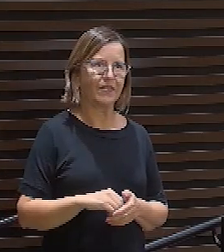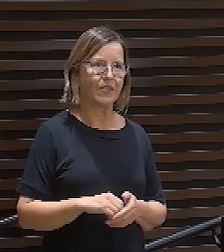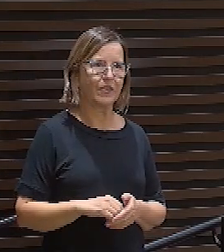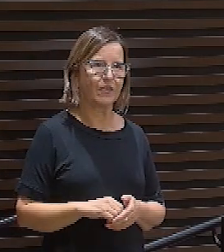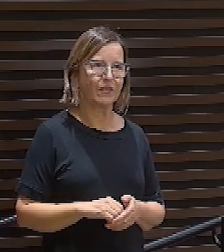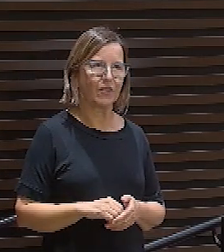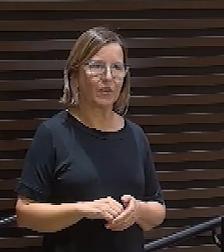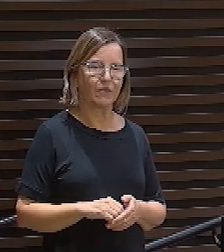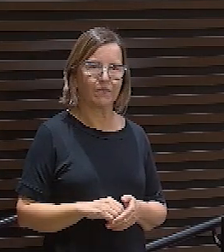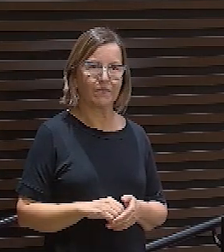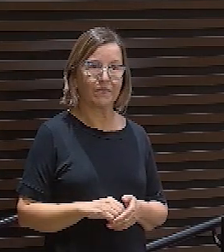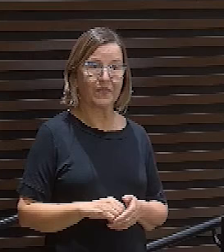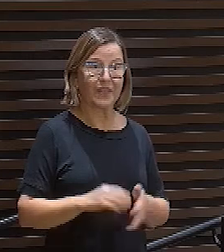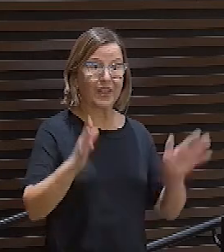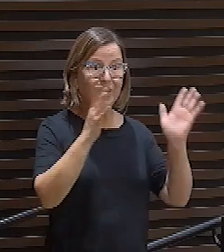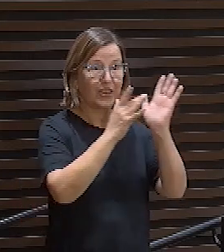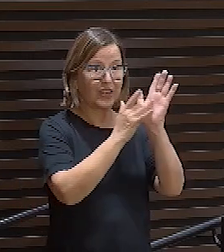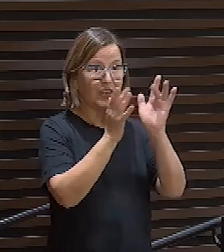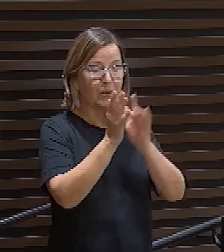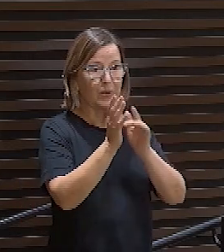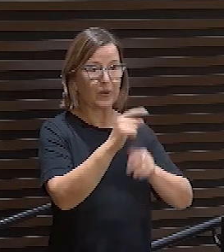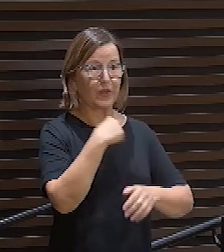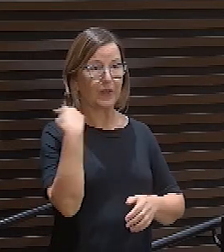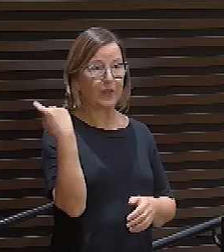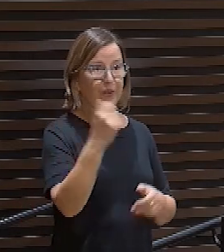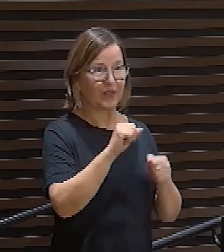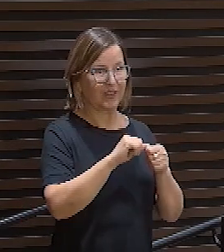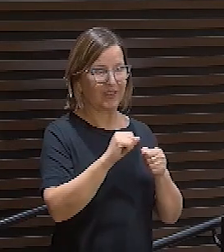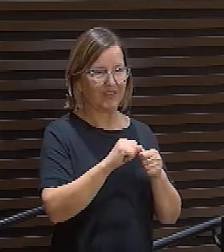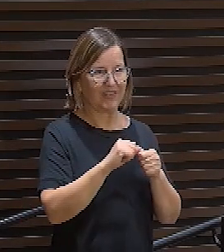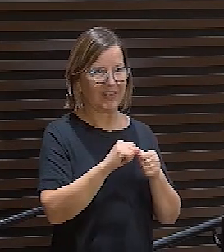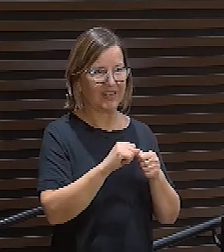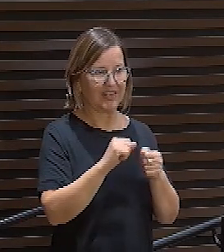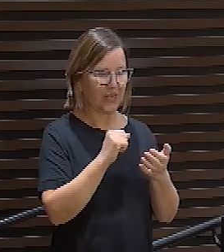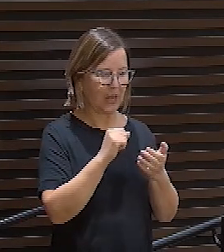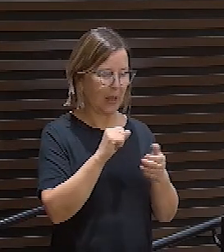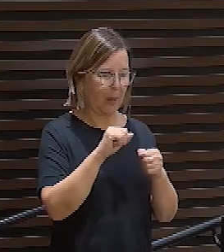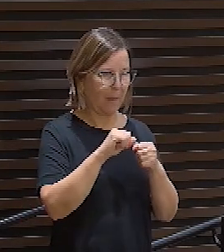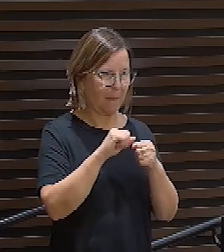Ele nos fez coparticipantes dele.